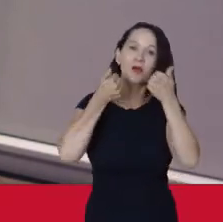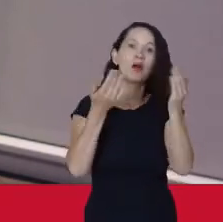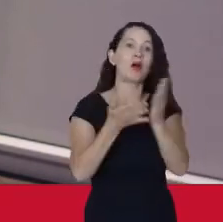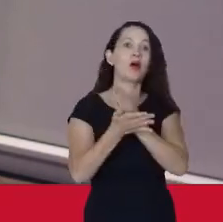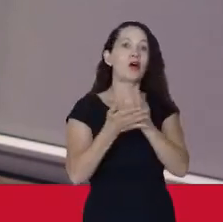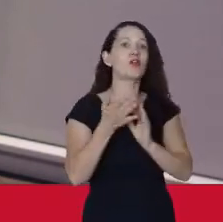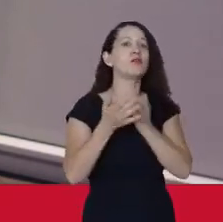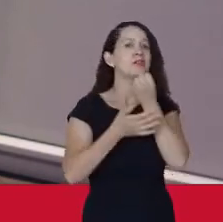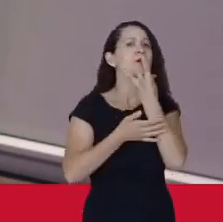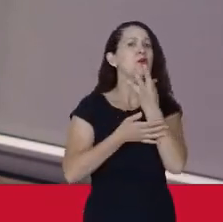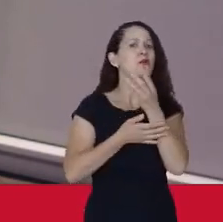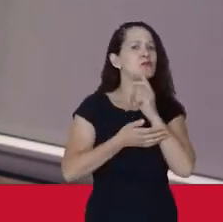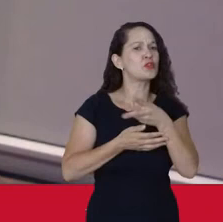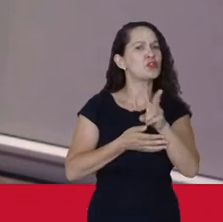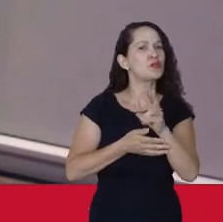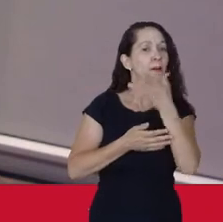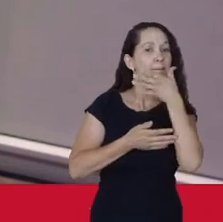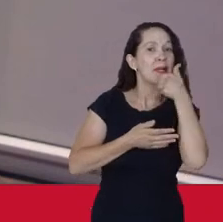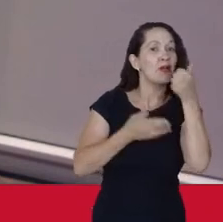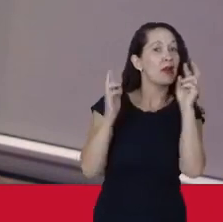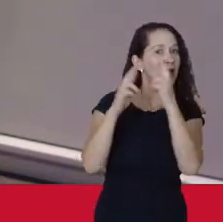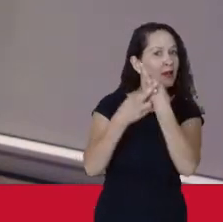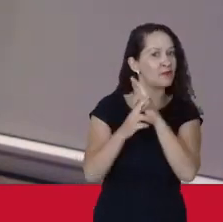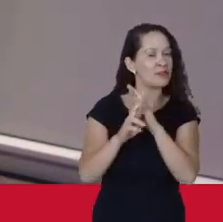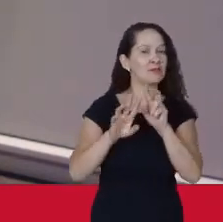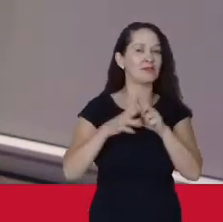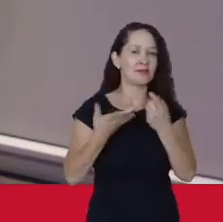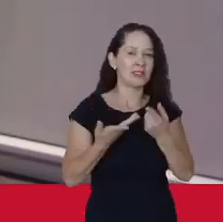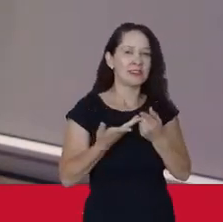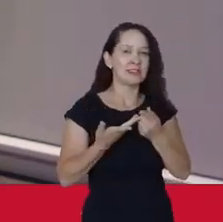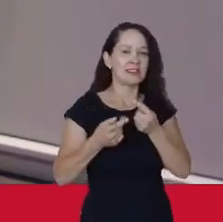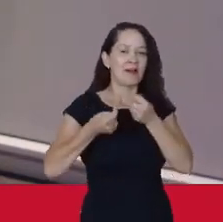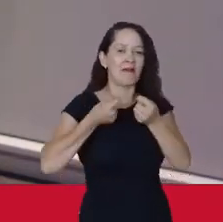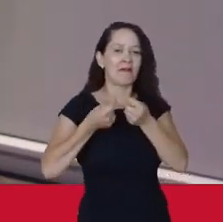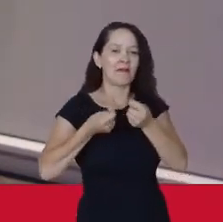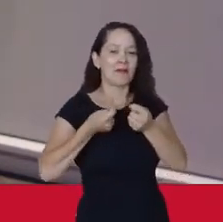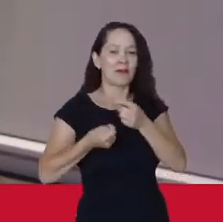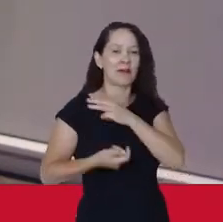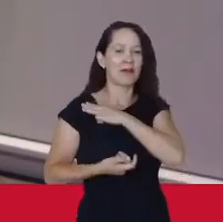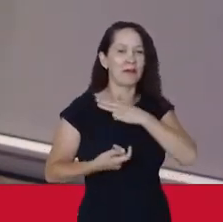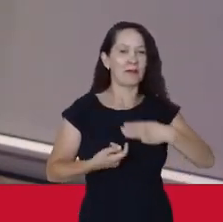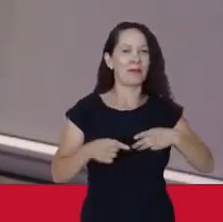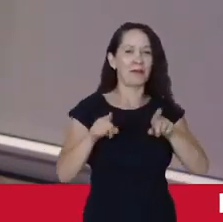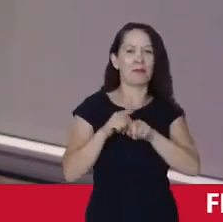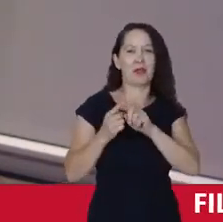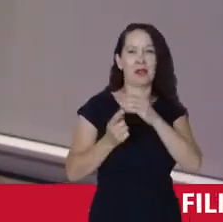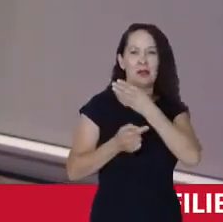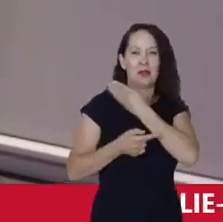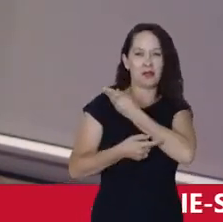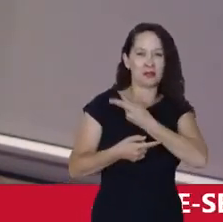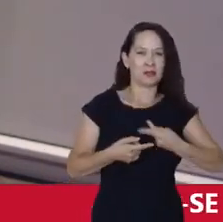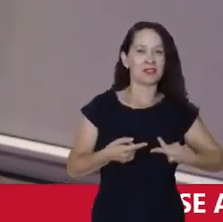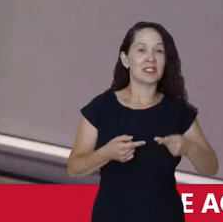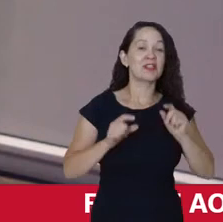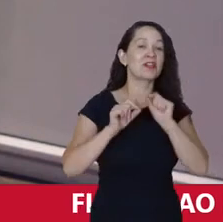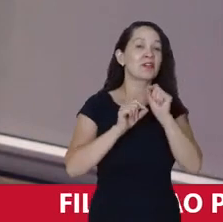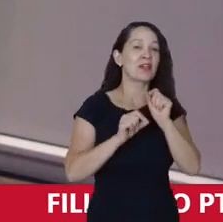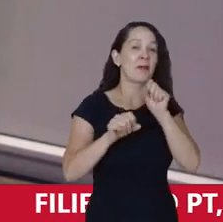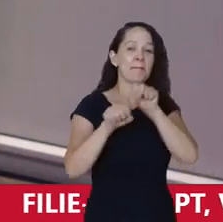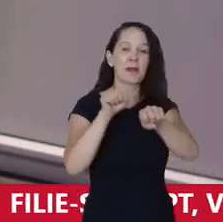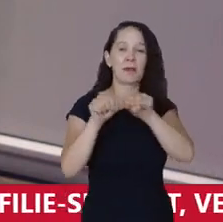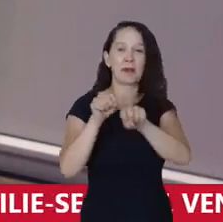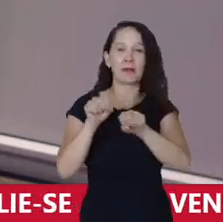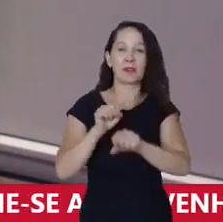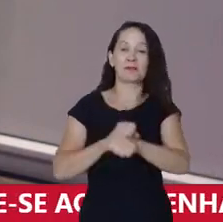está funcionando. Neste caso, não. Que Paulo Guedes e Bolsonaro querem fazer um desmonte. O primeiro ponto é que um governo